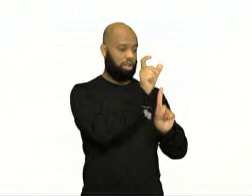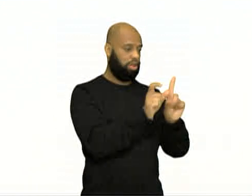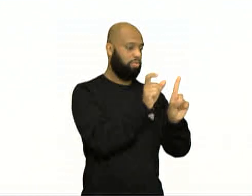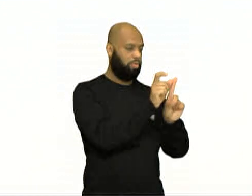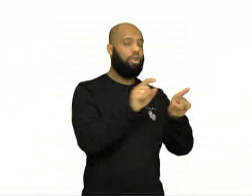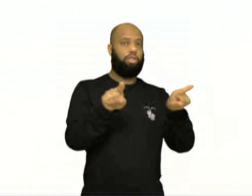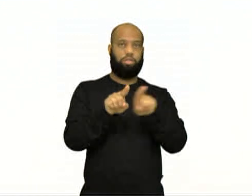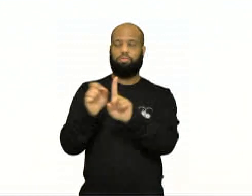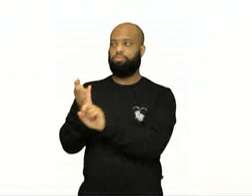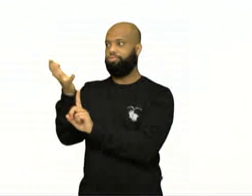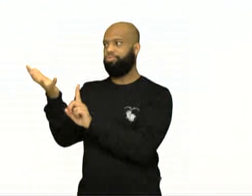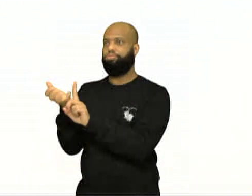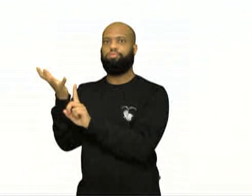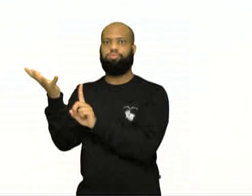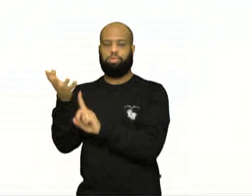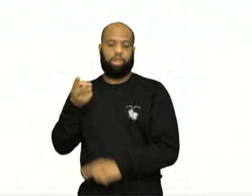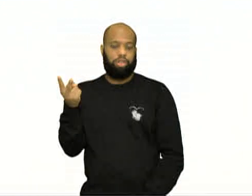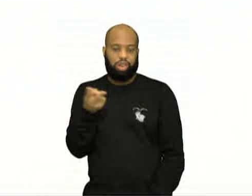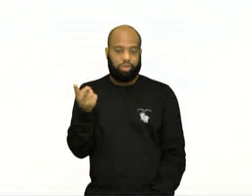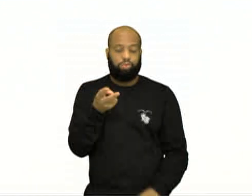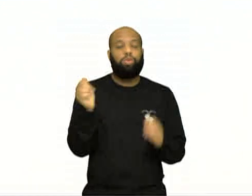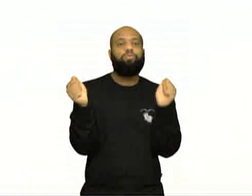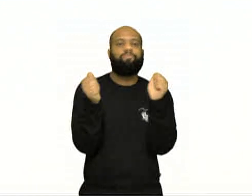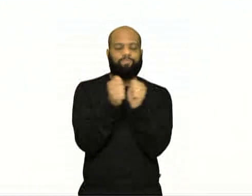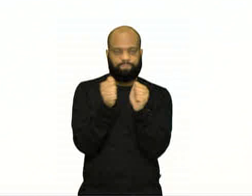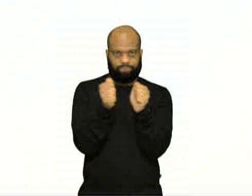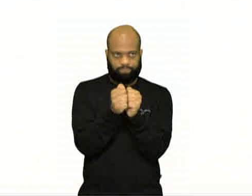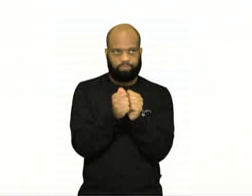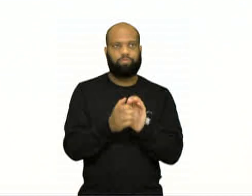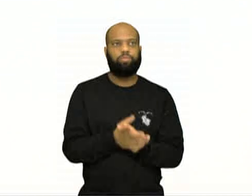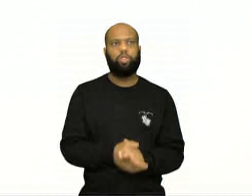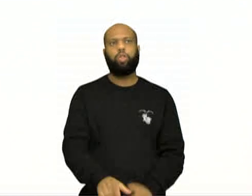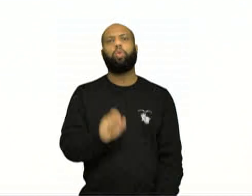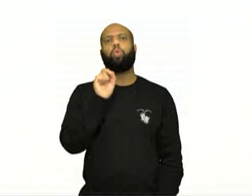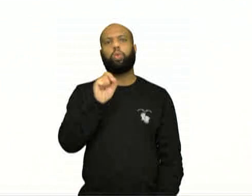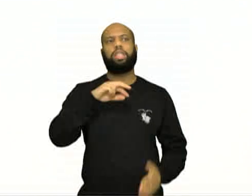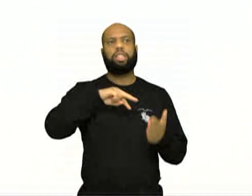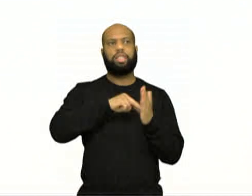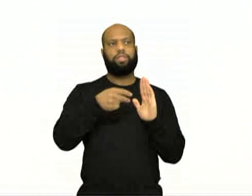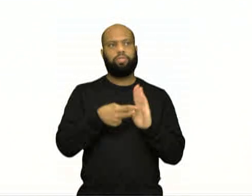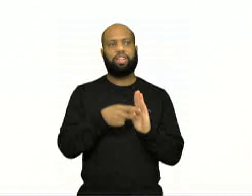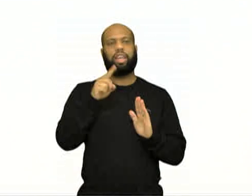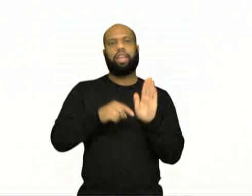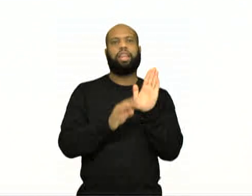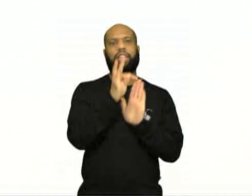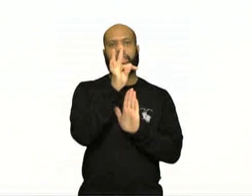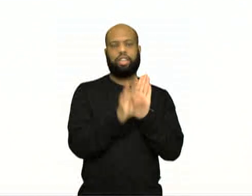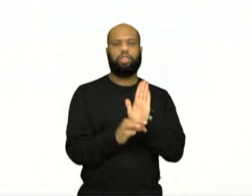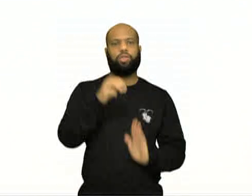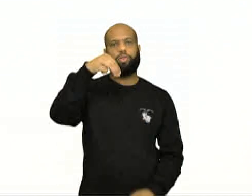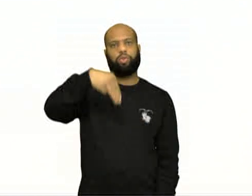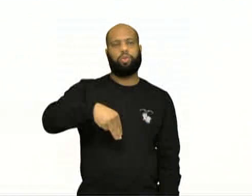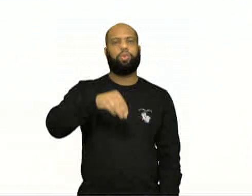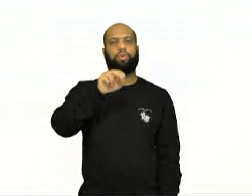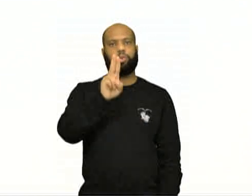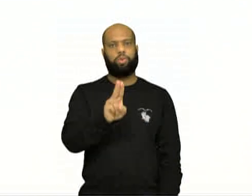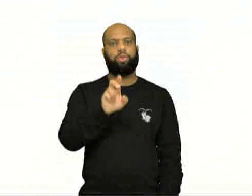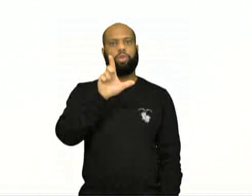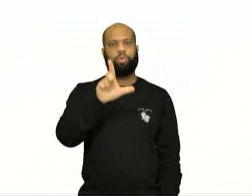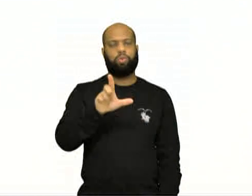As duas estão juntinhas. A isso nós chamamos de texto multissemiótica, ou